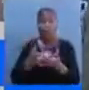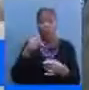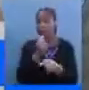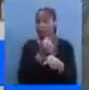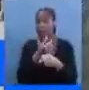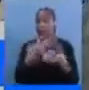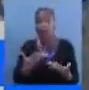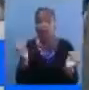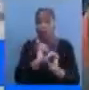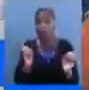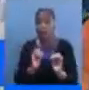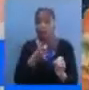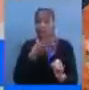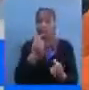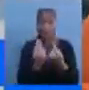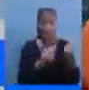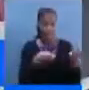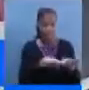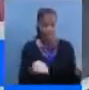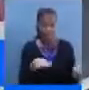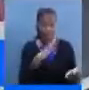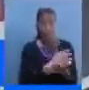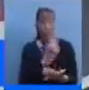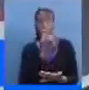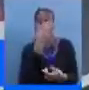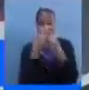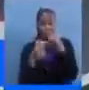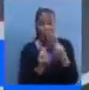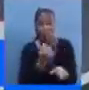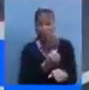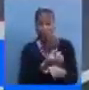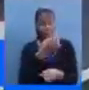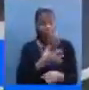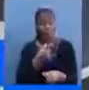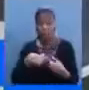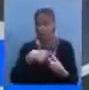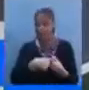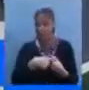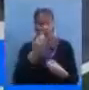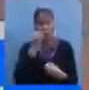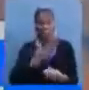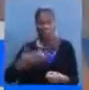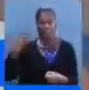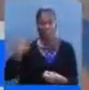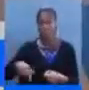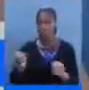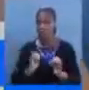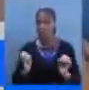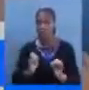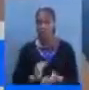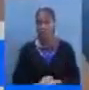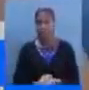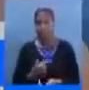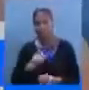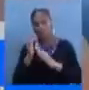dizem, agora cada banca acolhe apenas uma pessoa e não é permitido parcerias como antigamente. No Talavanta